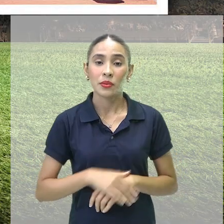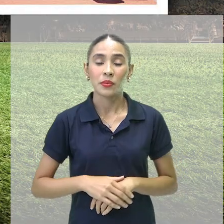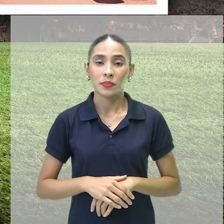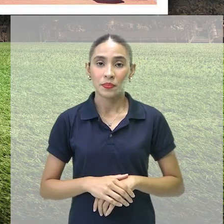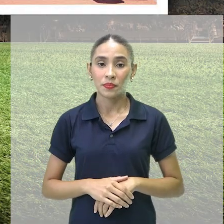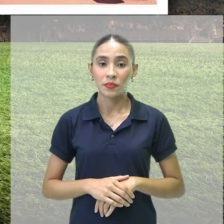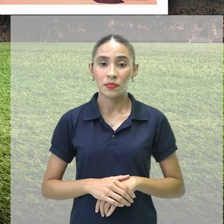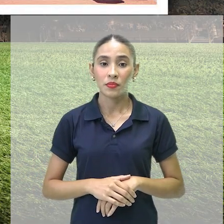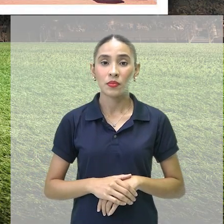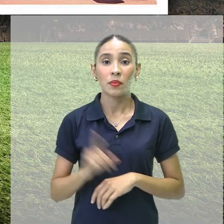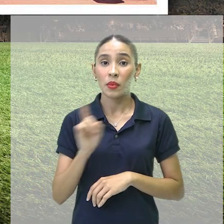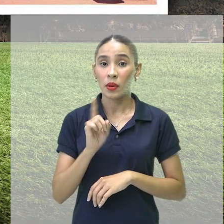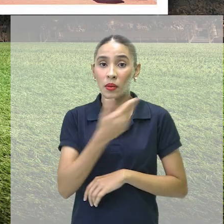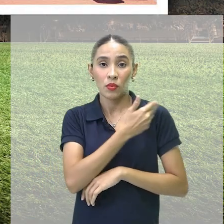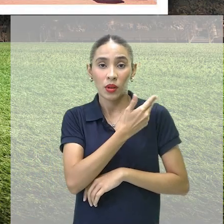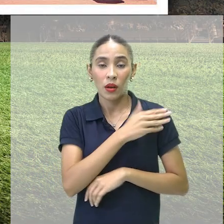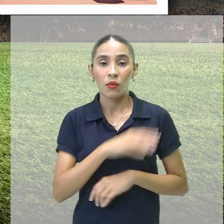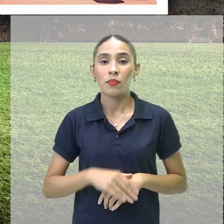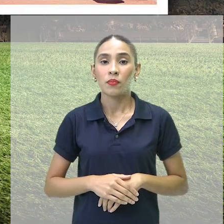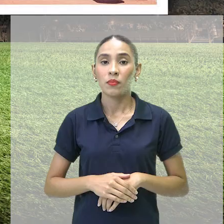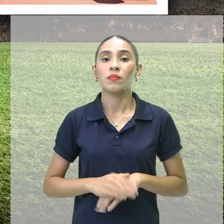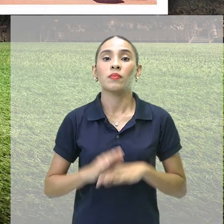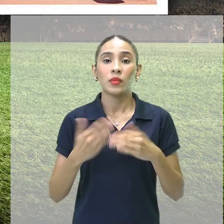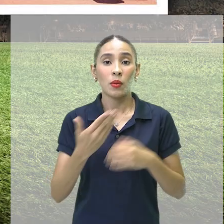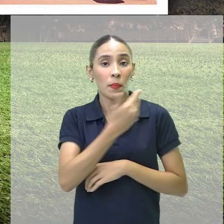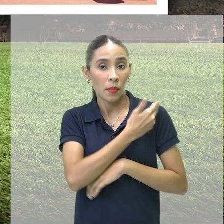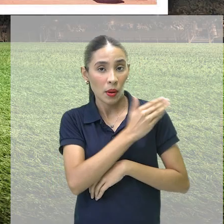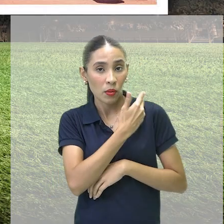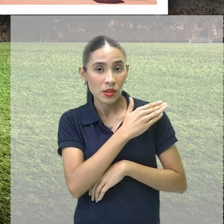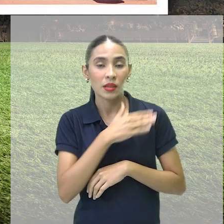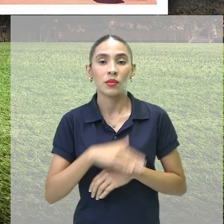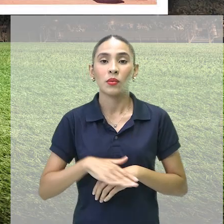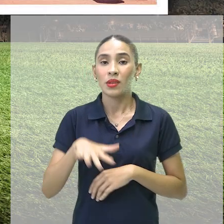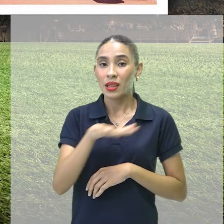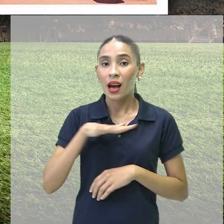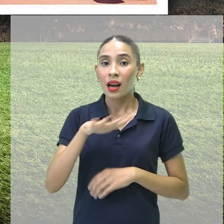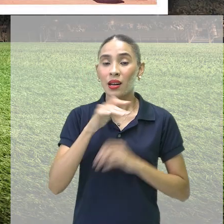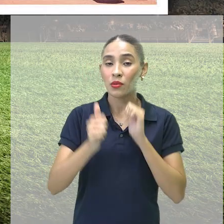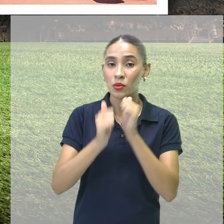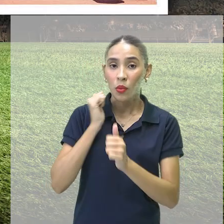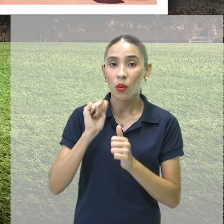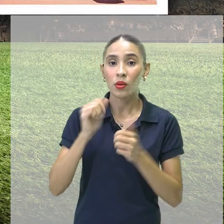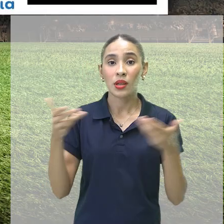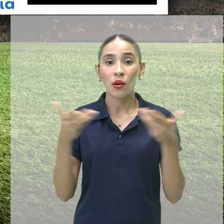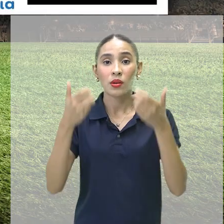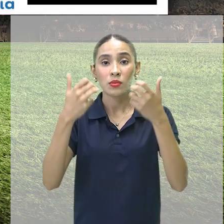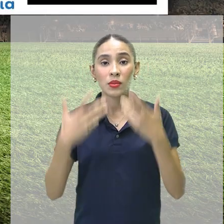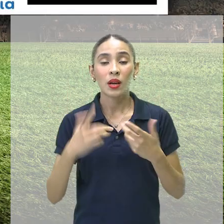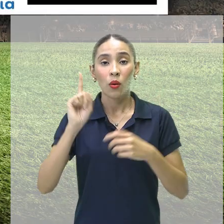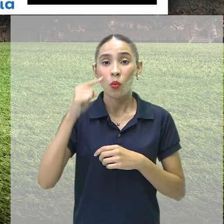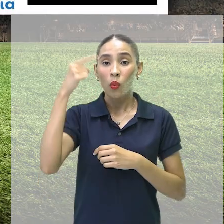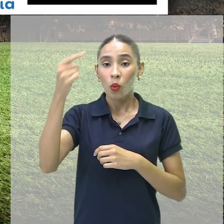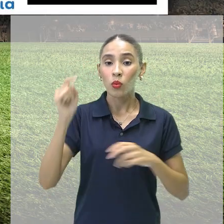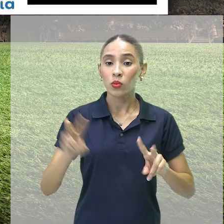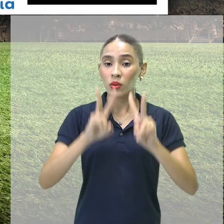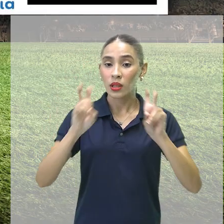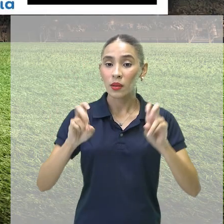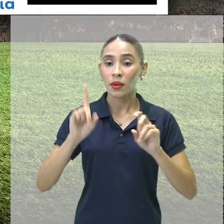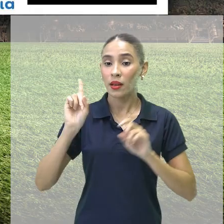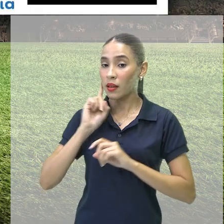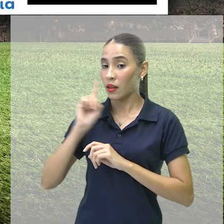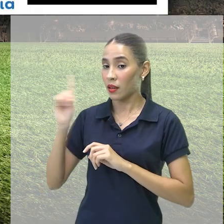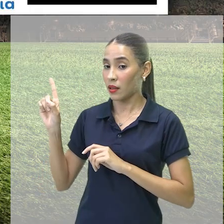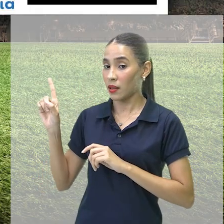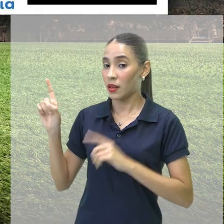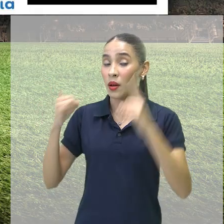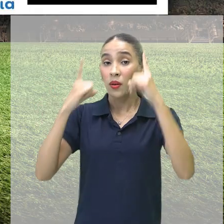né? Da questão do preconceito mesmo no esporte, a gente vai falar sobre um outro tema, que é a